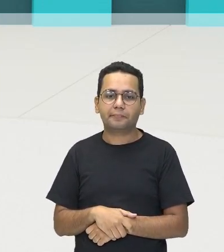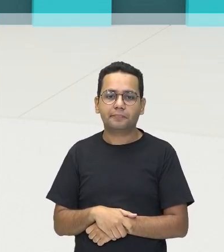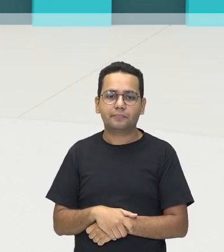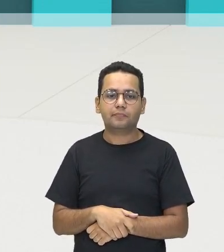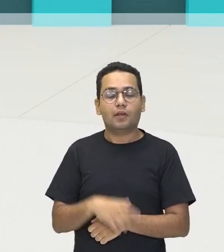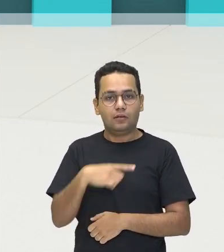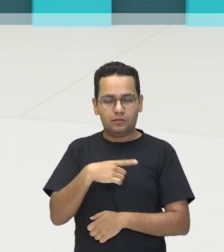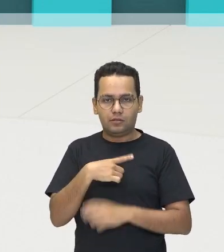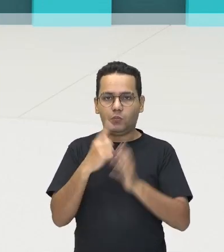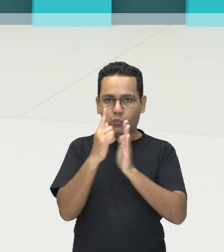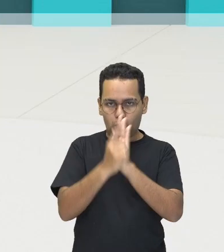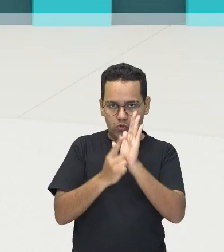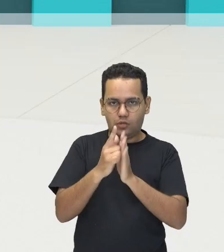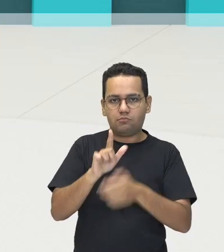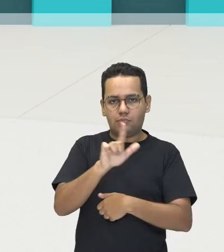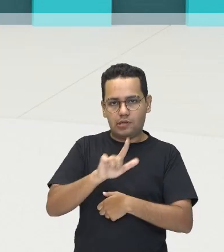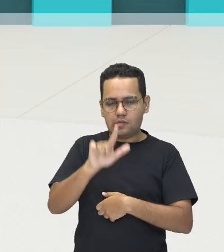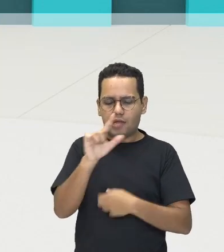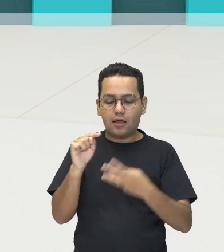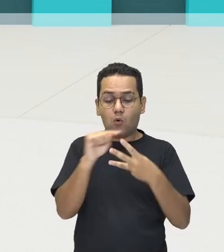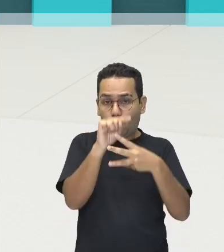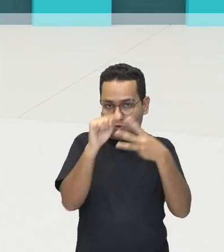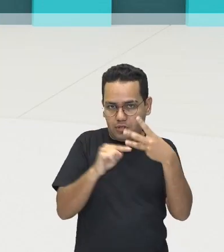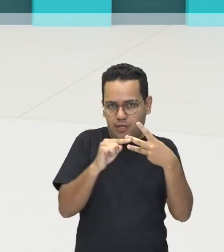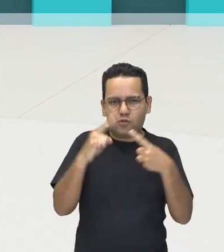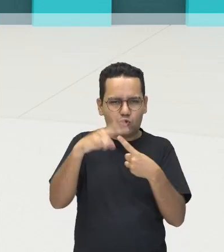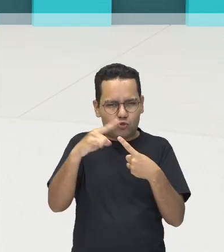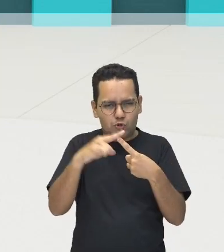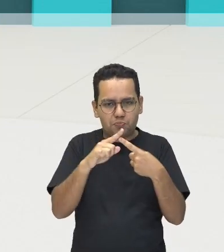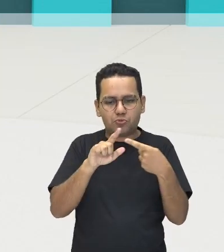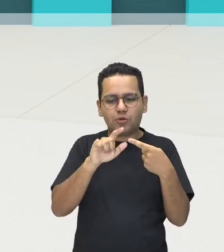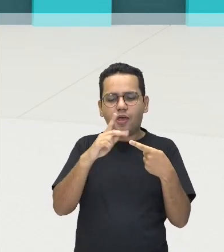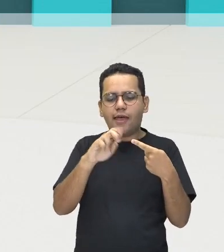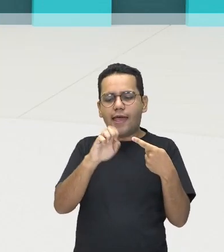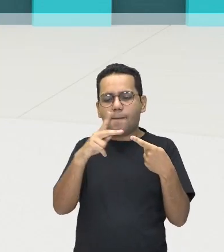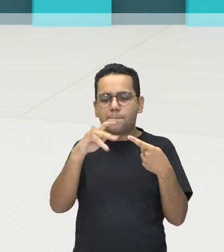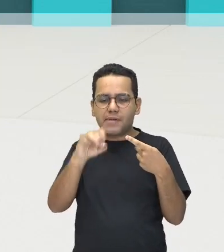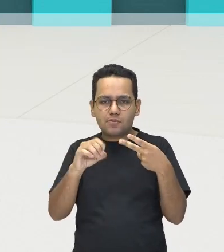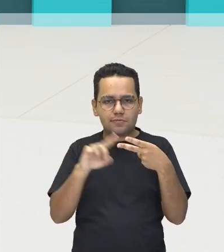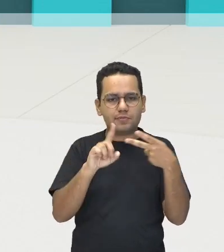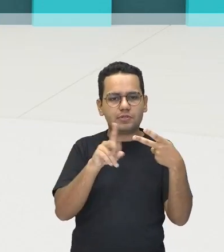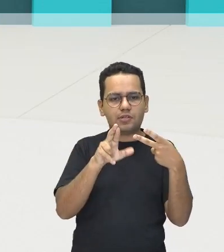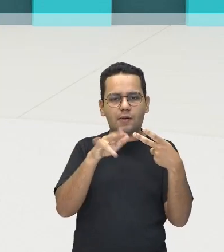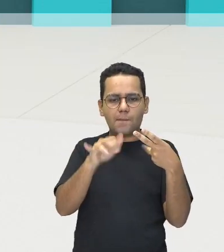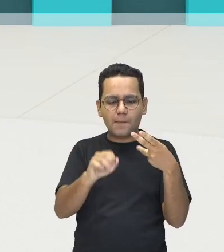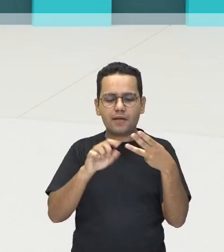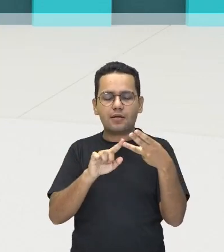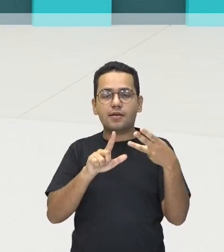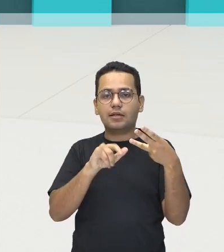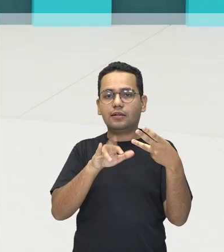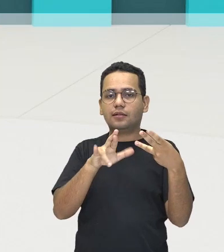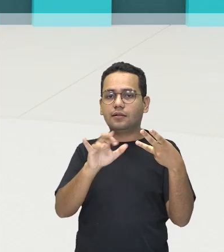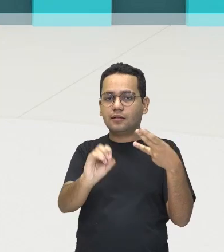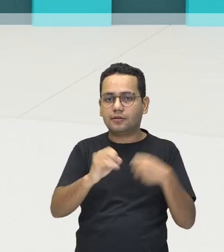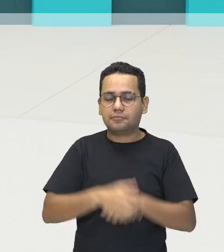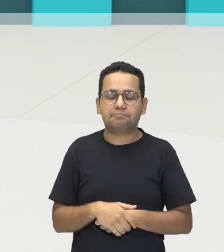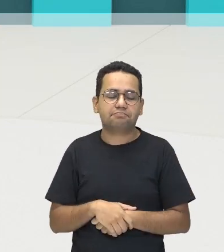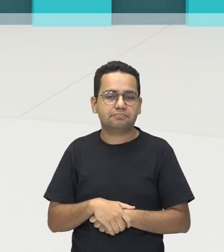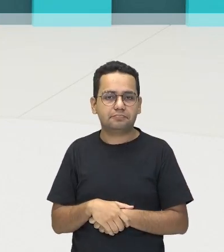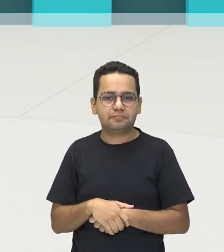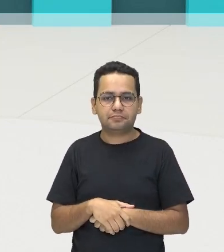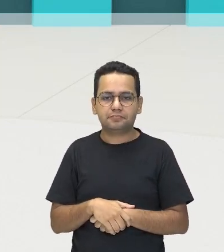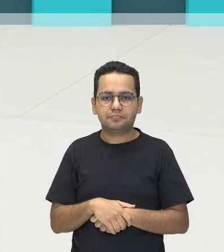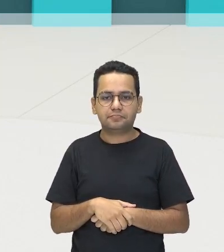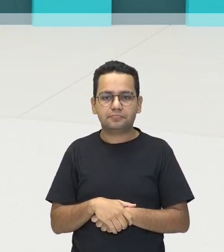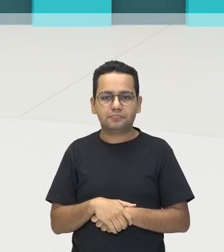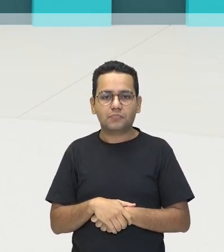eu expliquei o que era cada um, para então agora vocês entenderem por que que eles apareceram aí como características do classicismo,